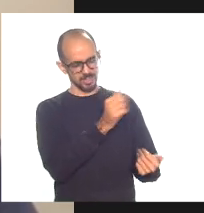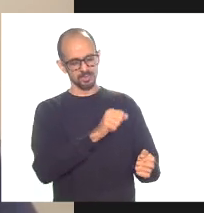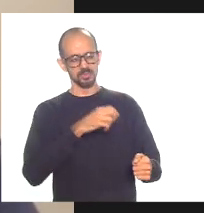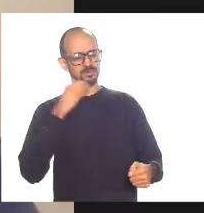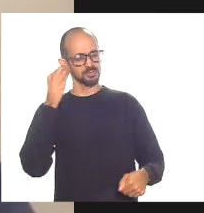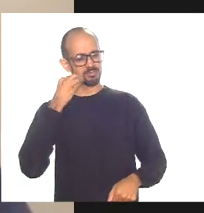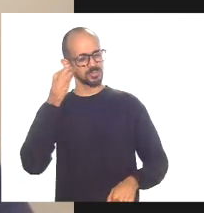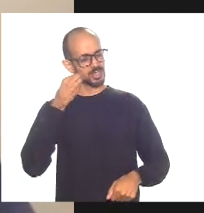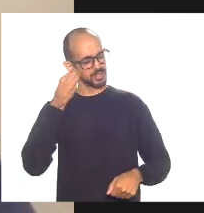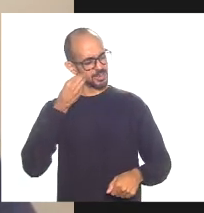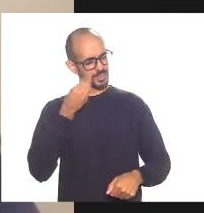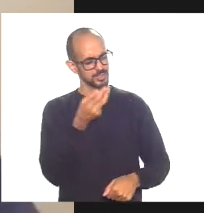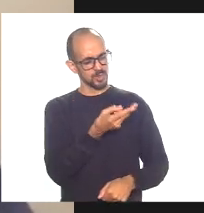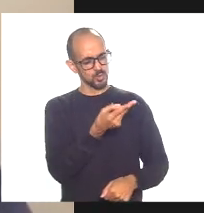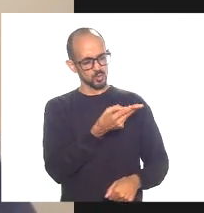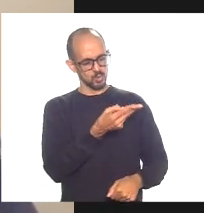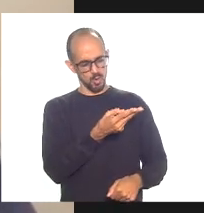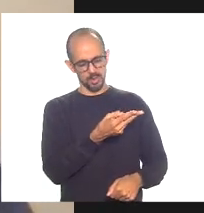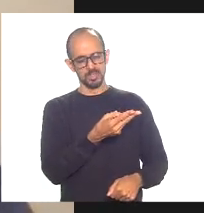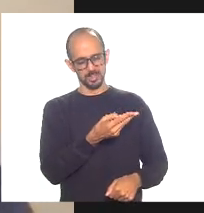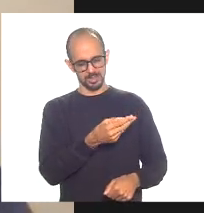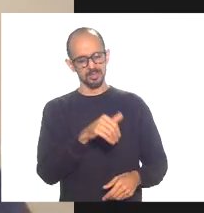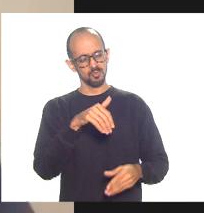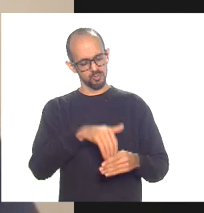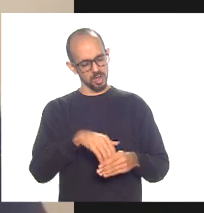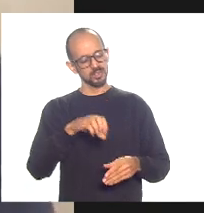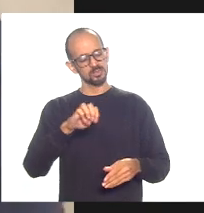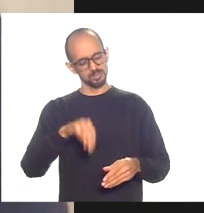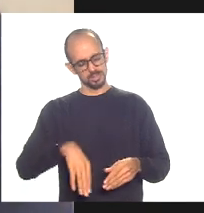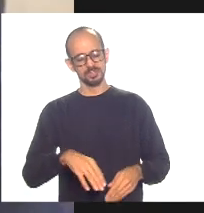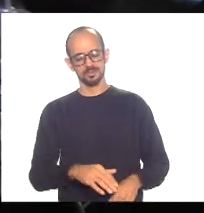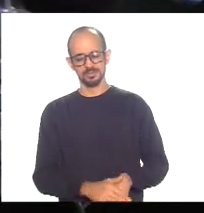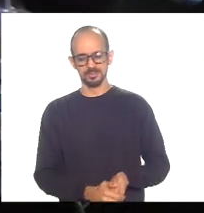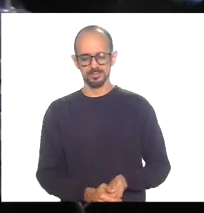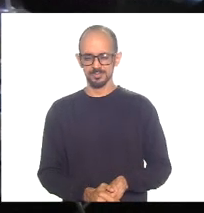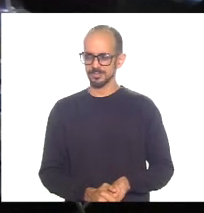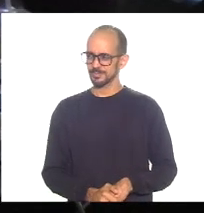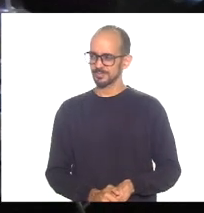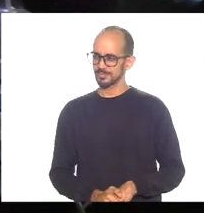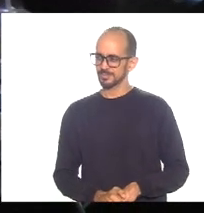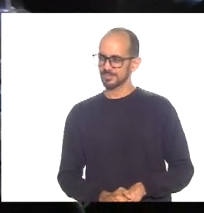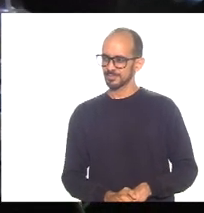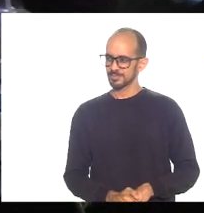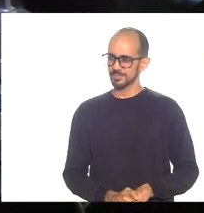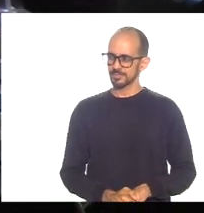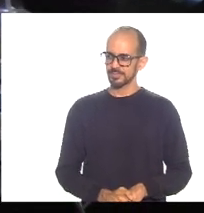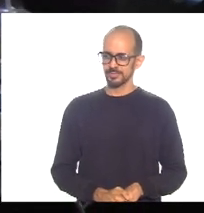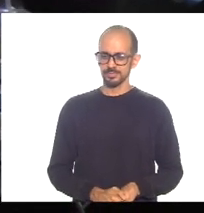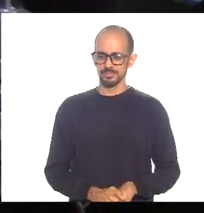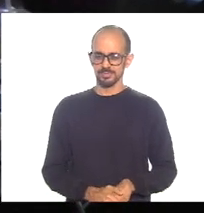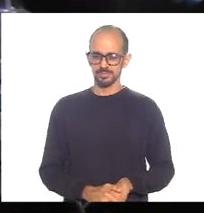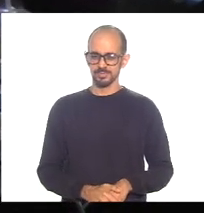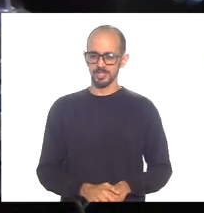dupla perfeita. Noel de Carvalho, Bacelar. Voto favorável. Deputada Mônica Francisco.